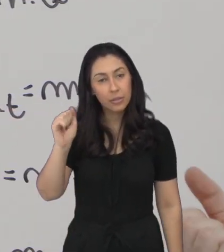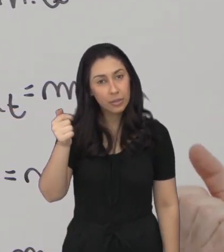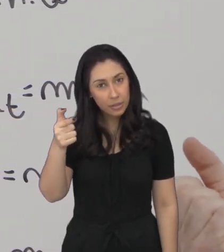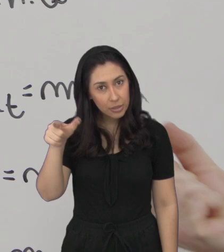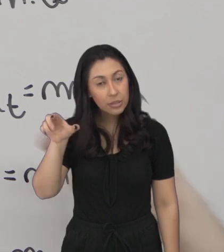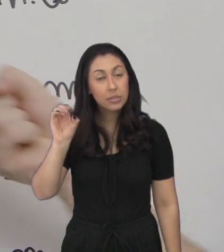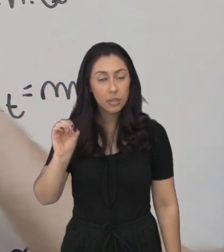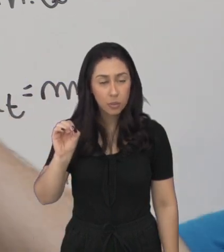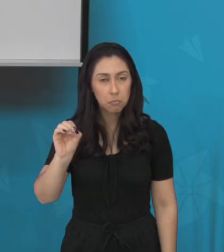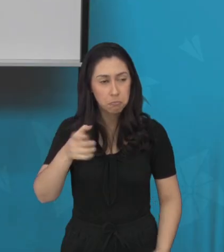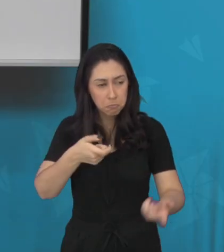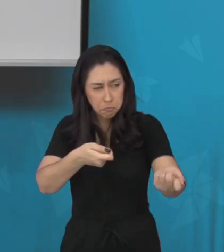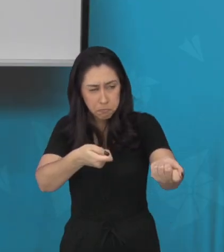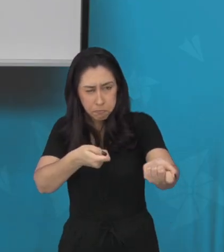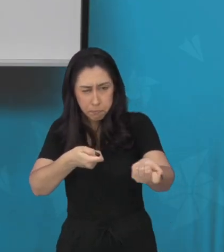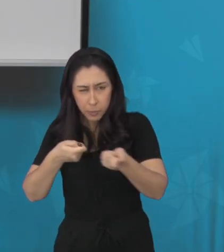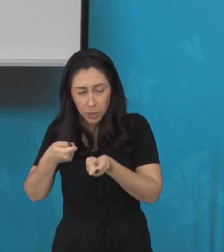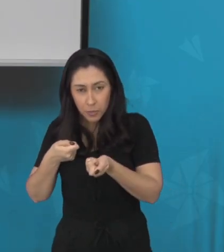resposta que eu quero,